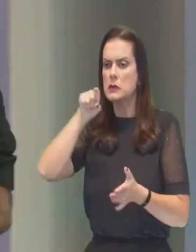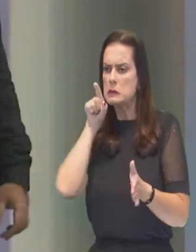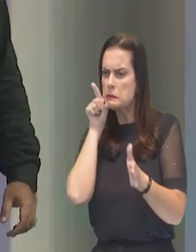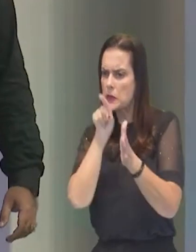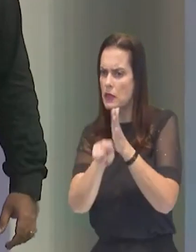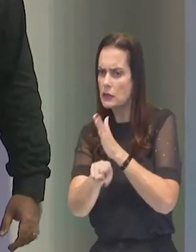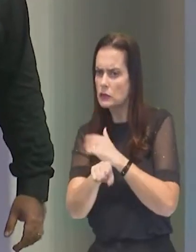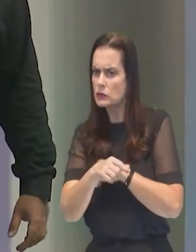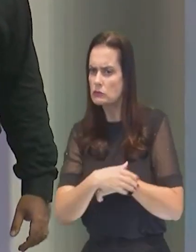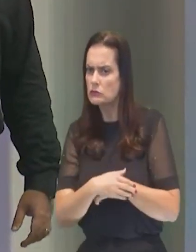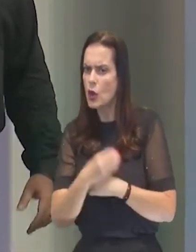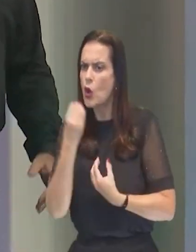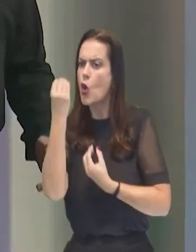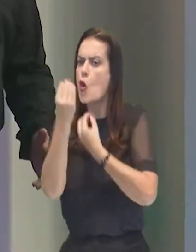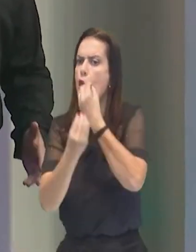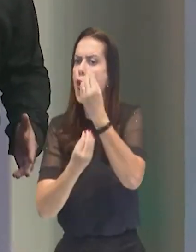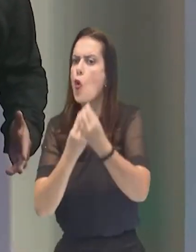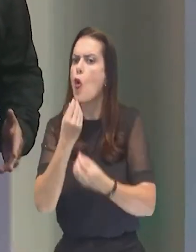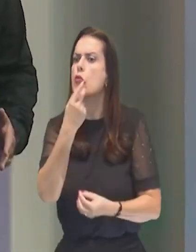levar, como